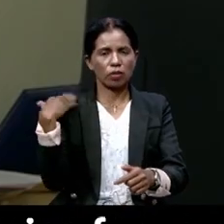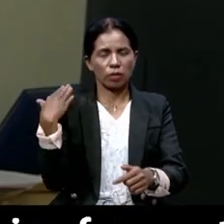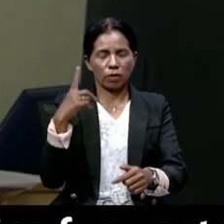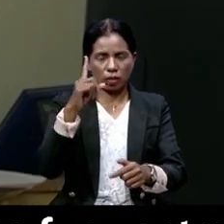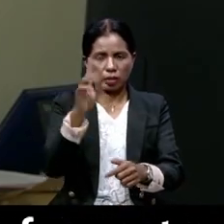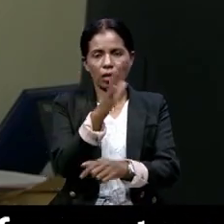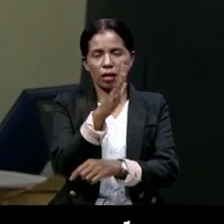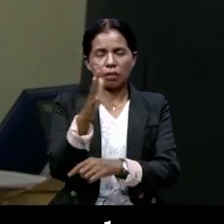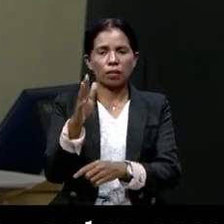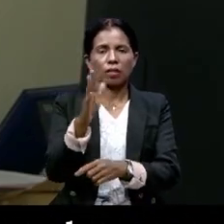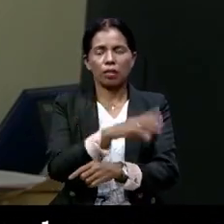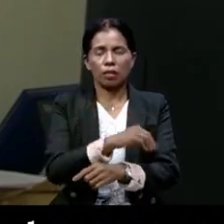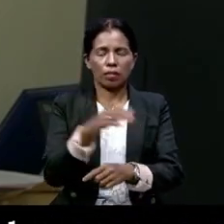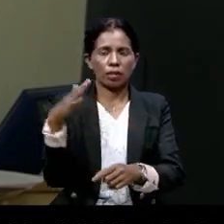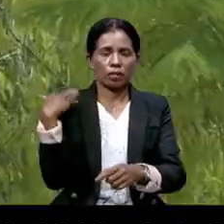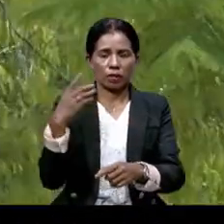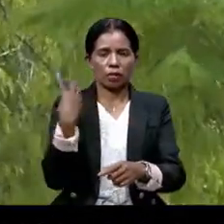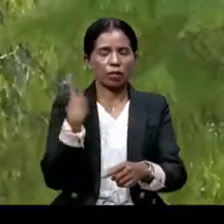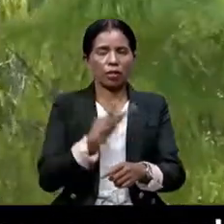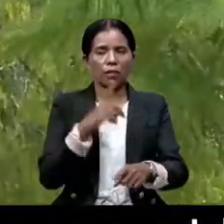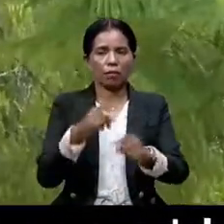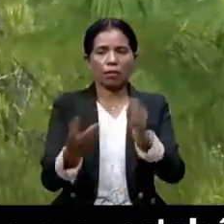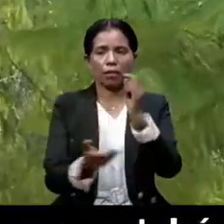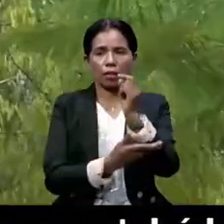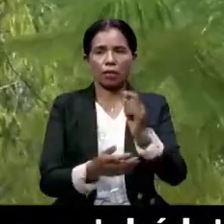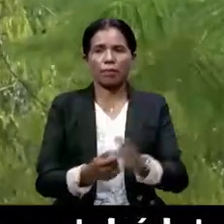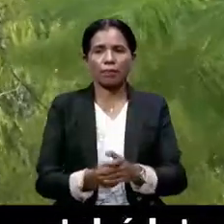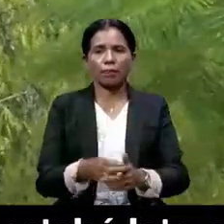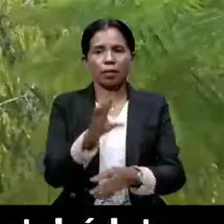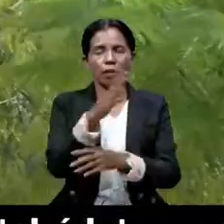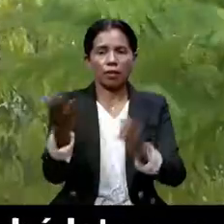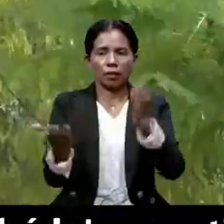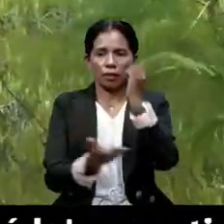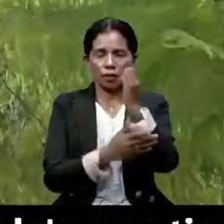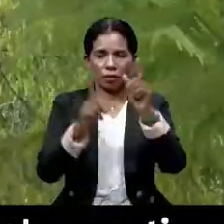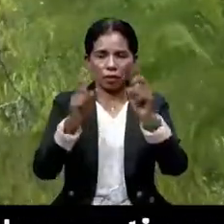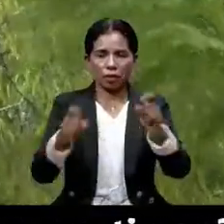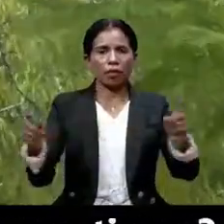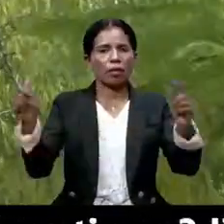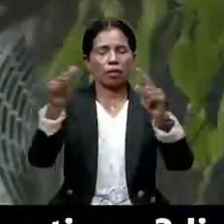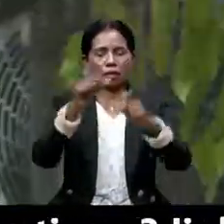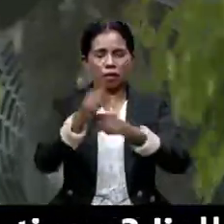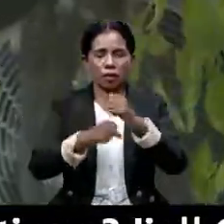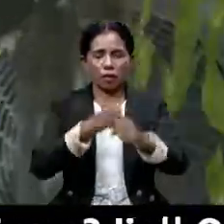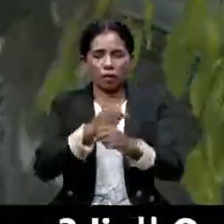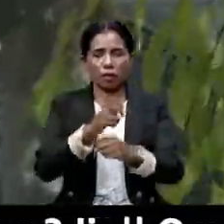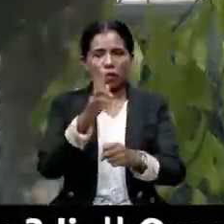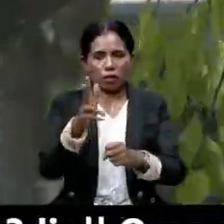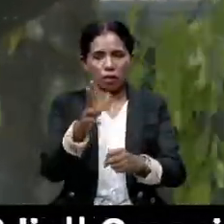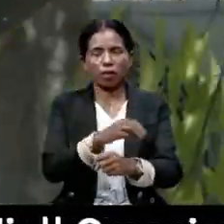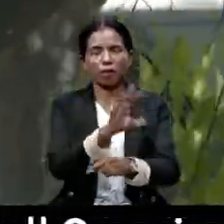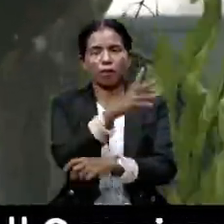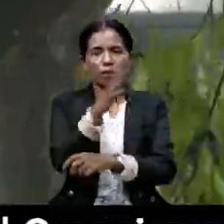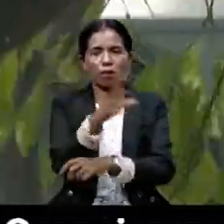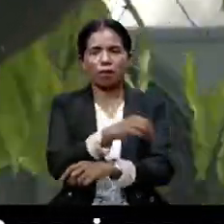ita la bele tesi ia tempo ida neve bara ne afirma ai kameli neve atu tesi tenki atinjona tinan tornolo nune ai kameli